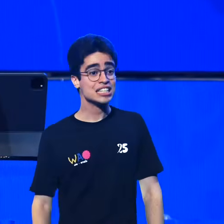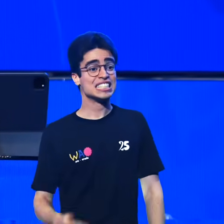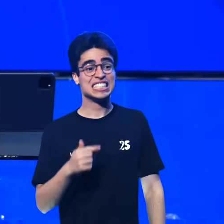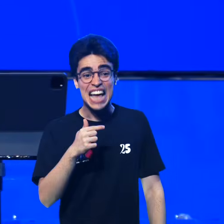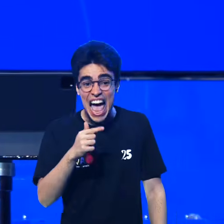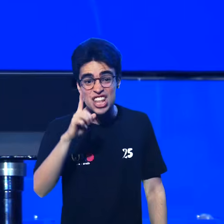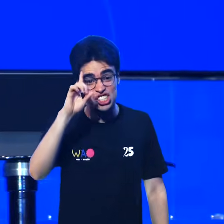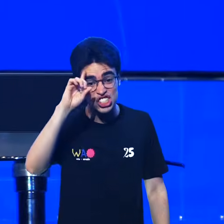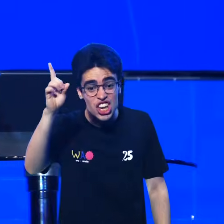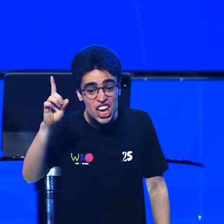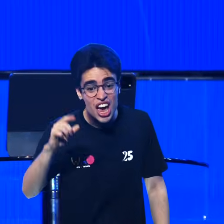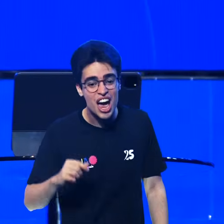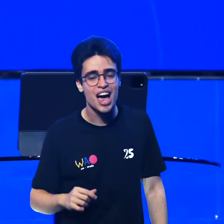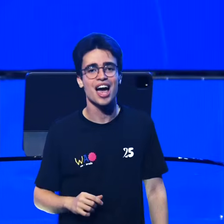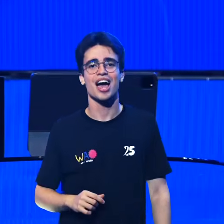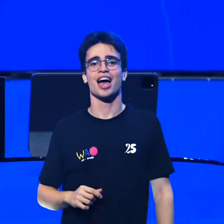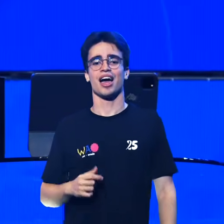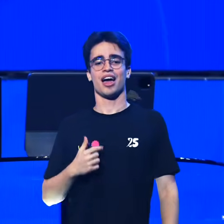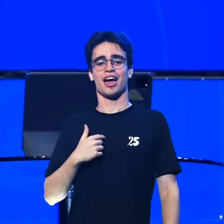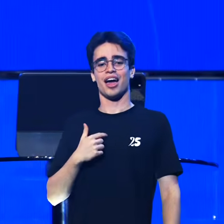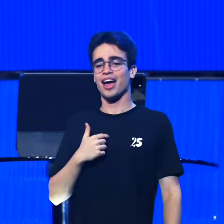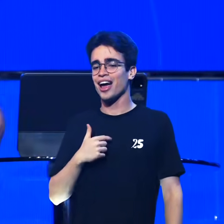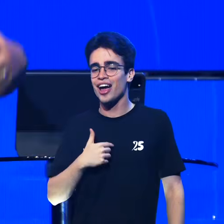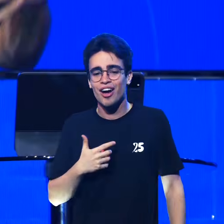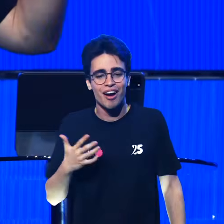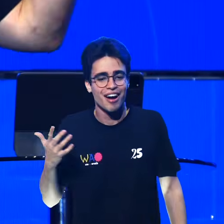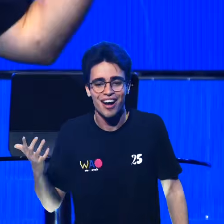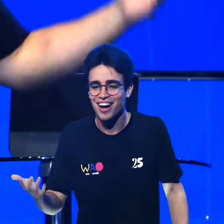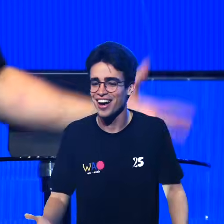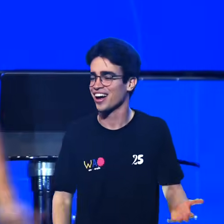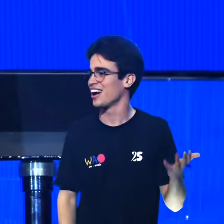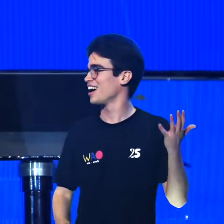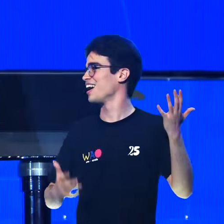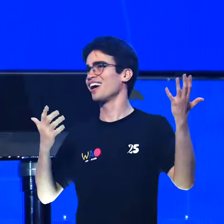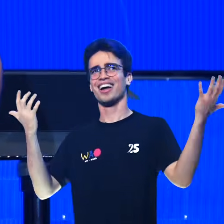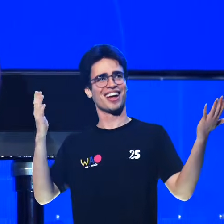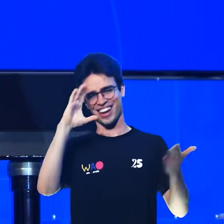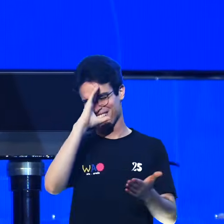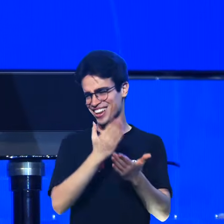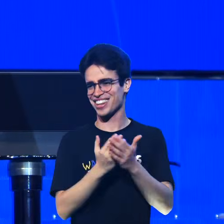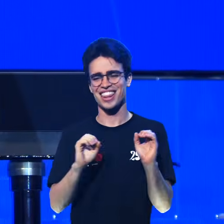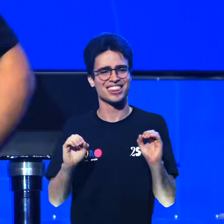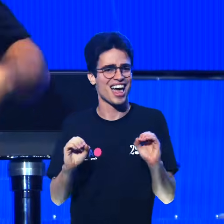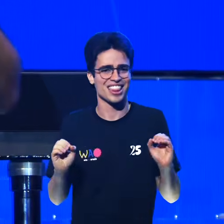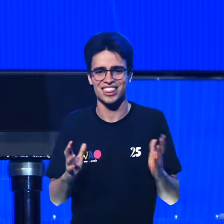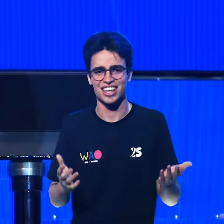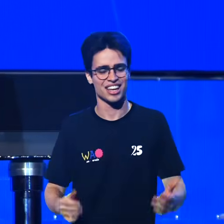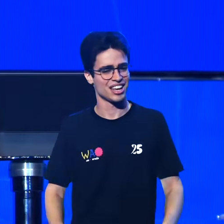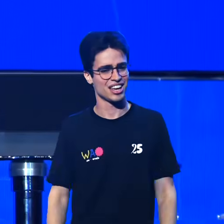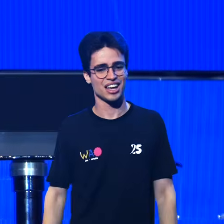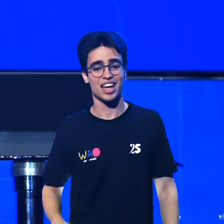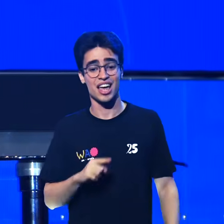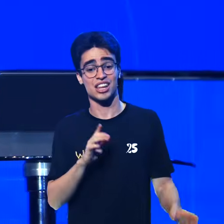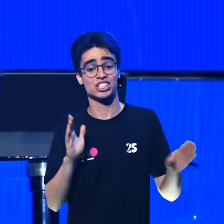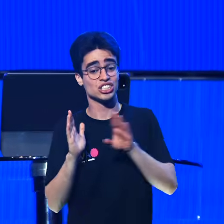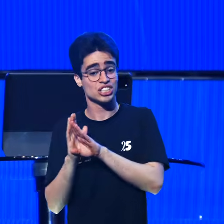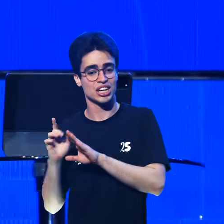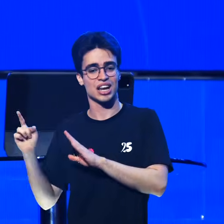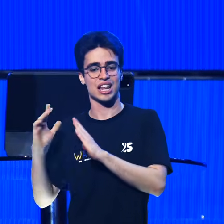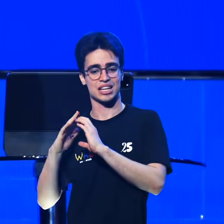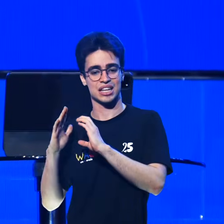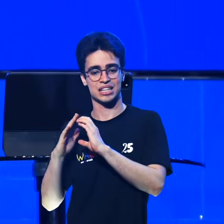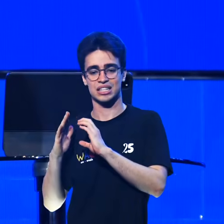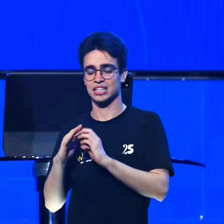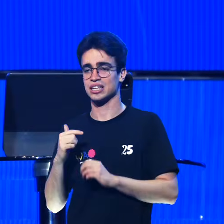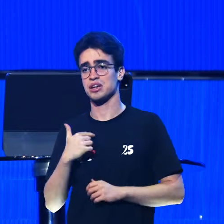7 dias? Irmãos, eu estava assim, eu estava até incrédulo. Ele chega no nosso GC, e eu pedi